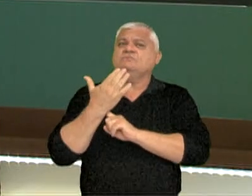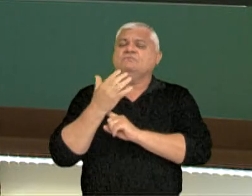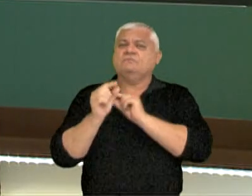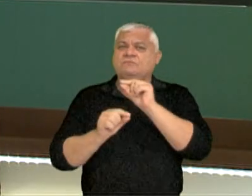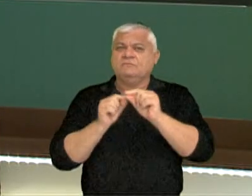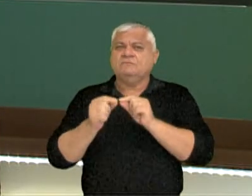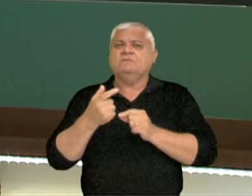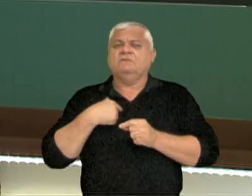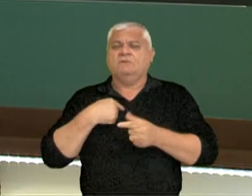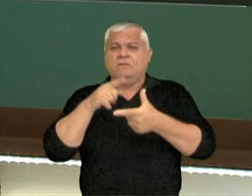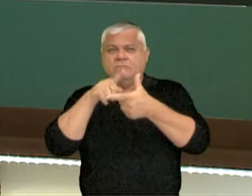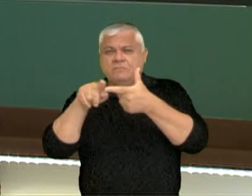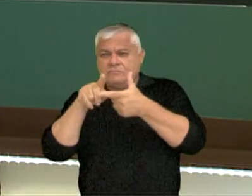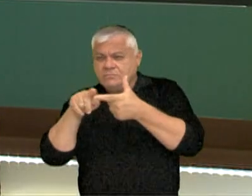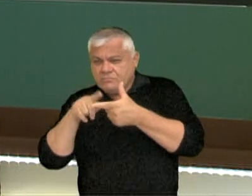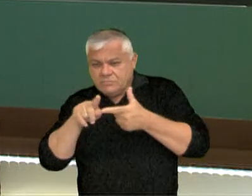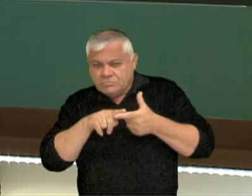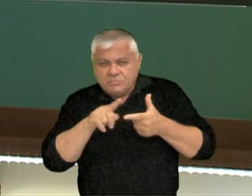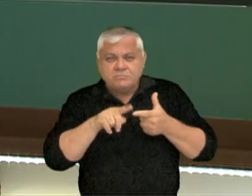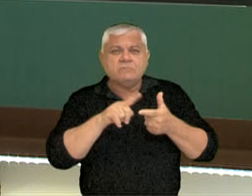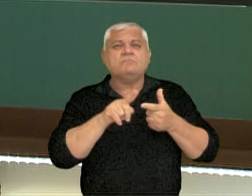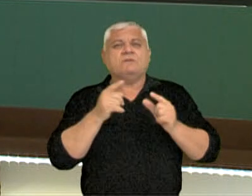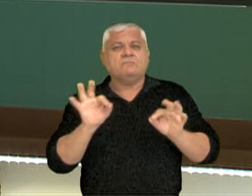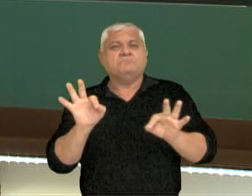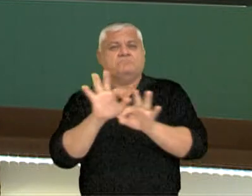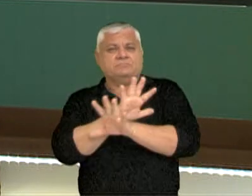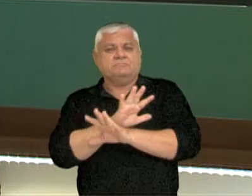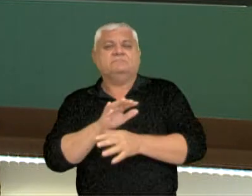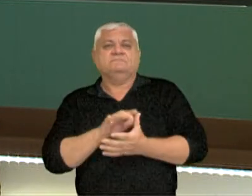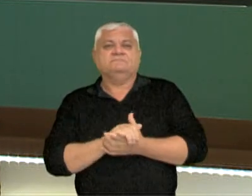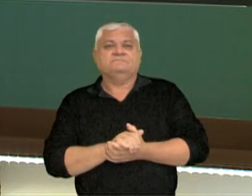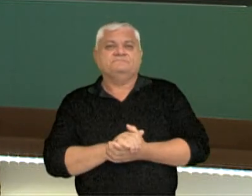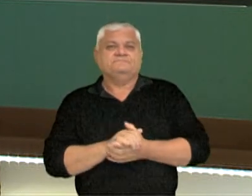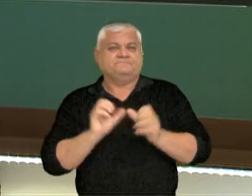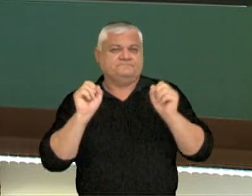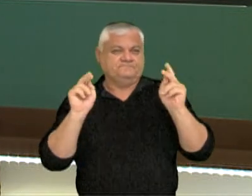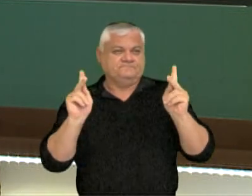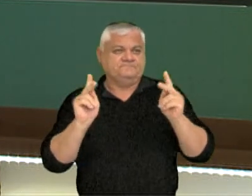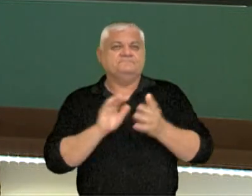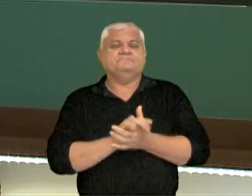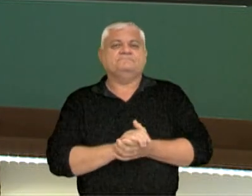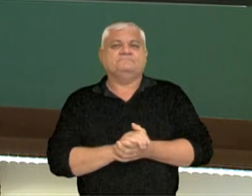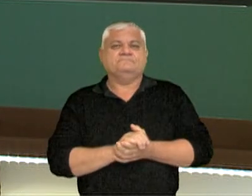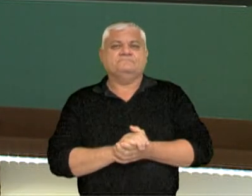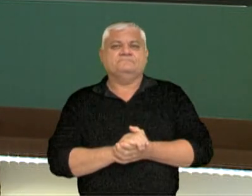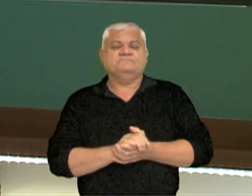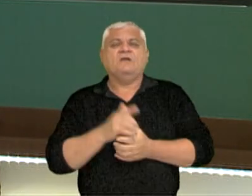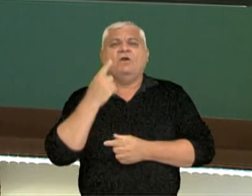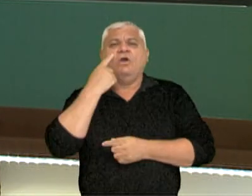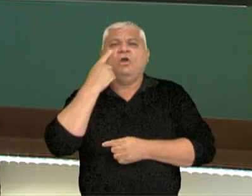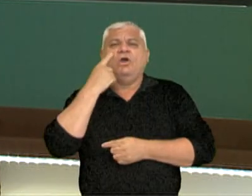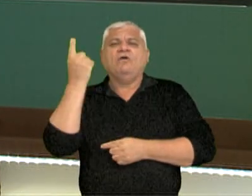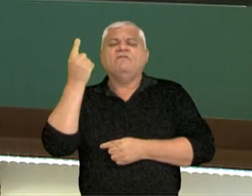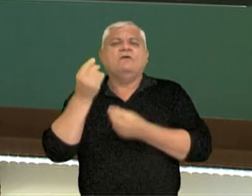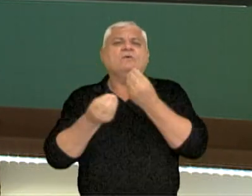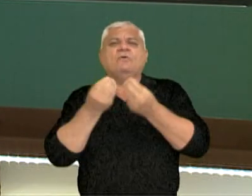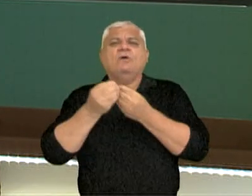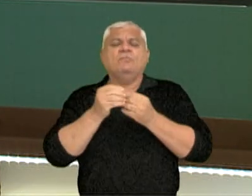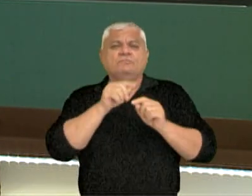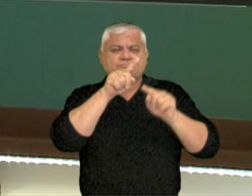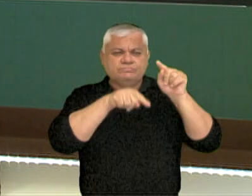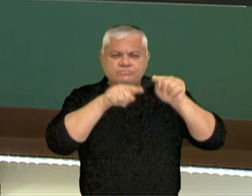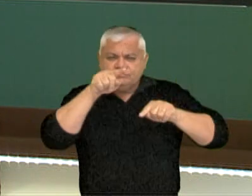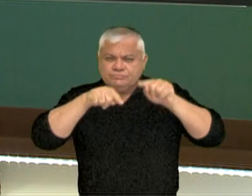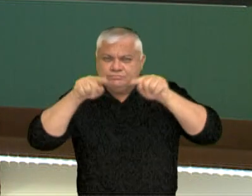na resolução de situações, problemas, ok? Bom, vamos então